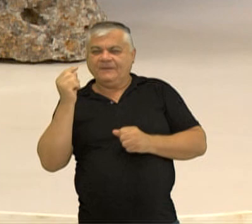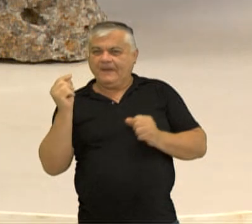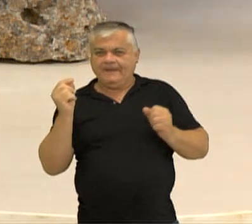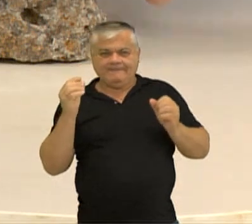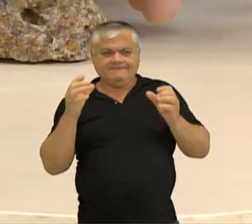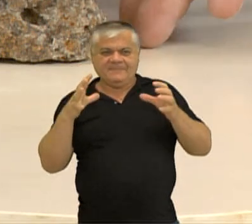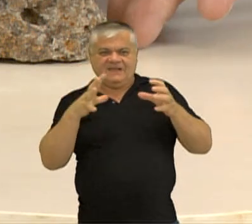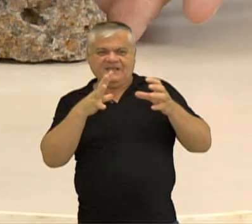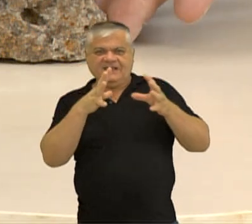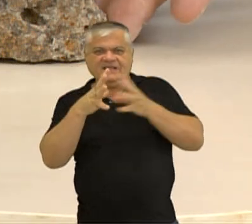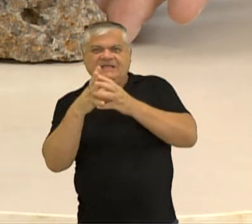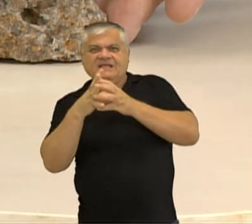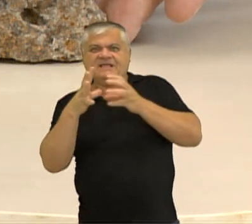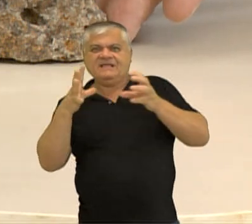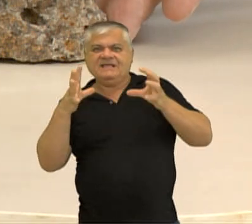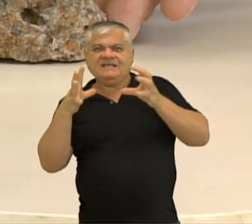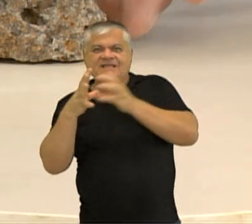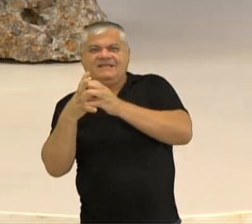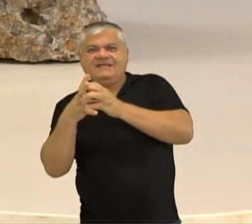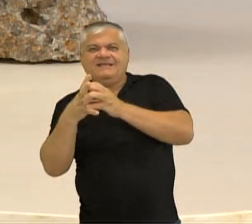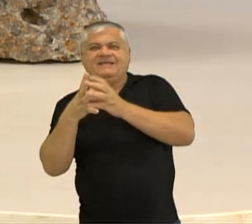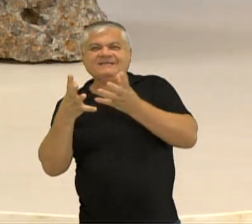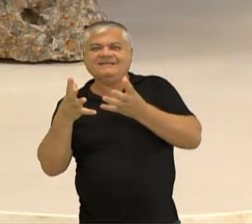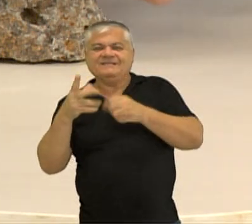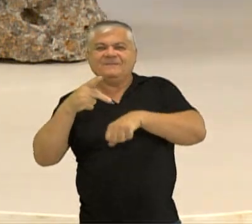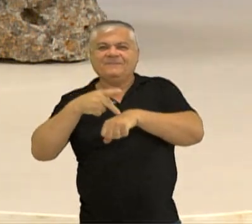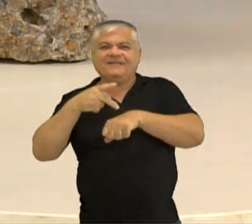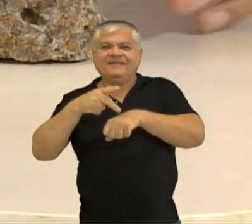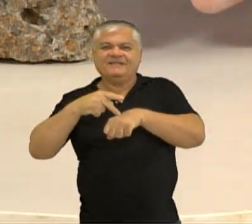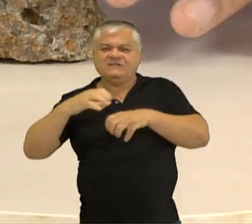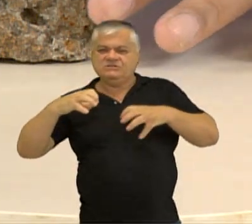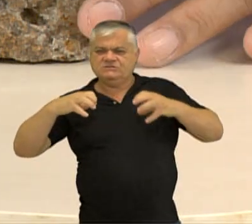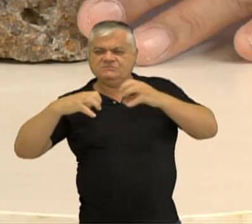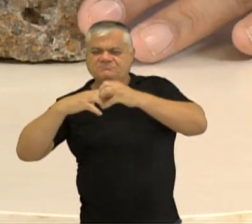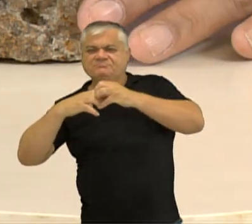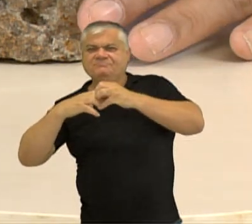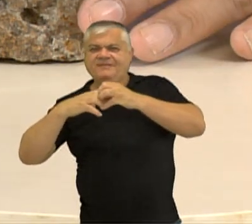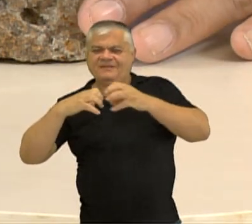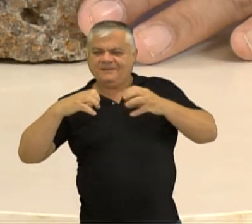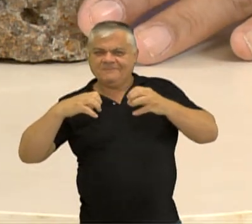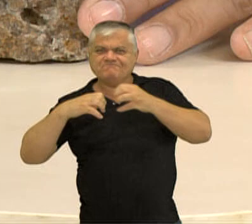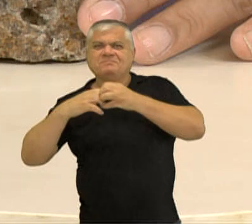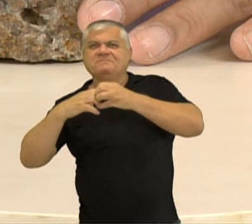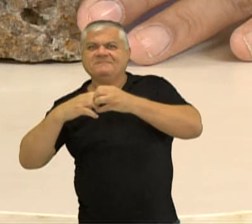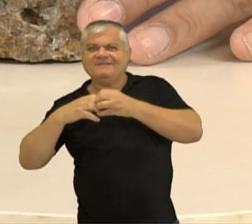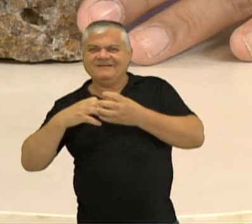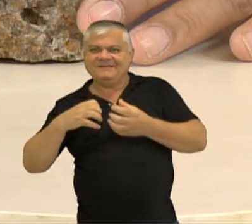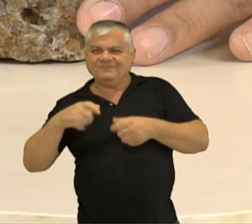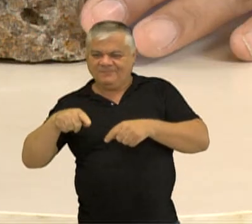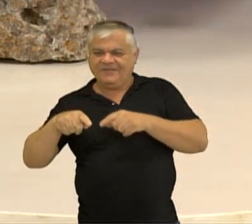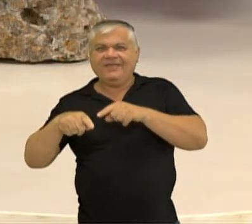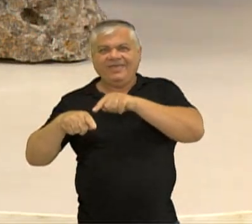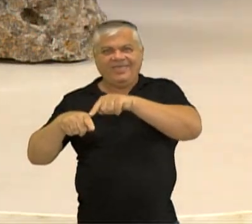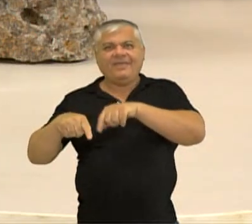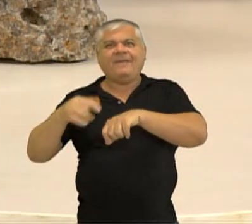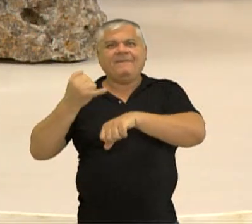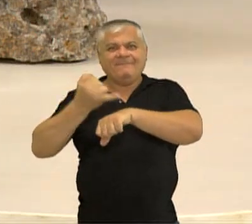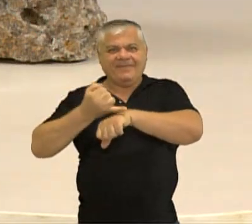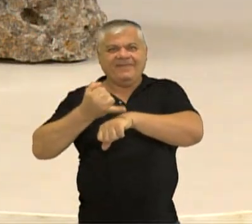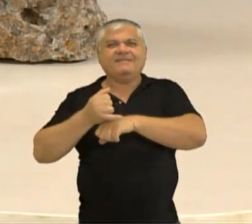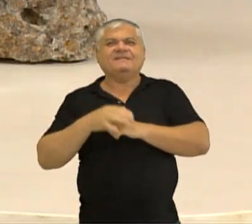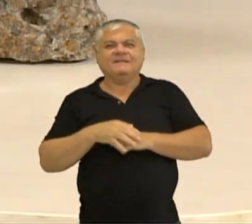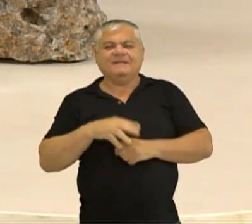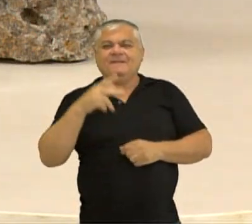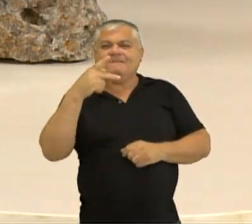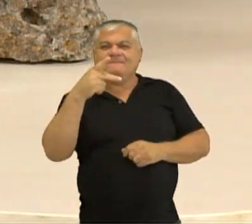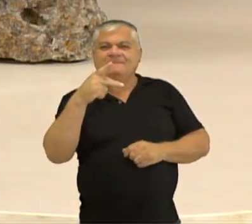interessante, o ímã parou aqui na rocha, dada a quantidade de ferro que essa pedra aqui tem, é a pirita.